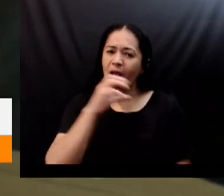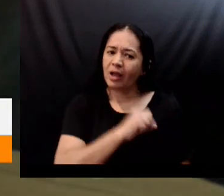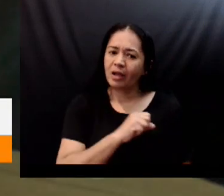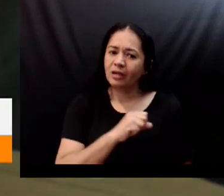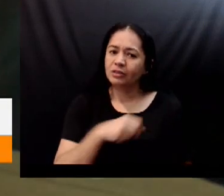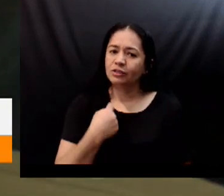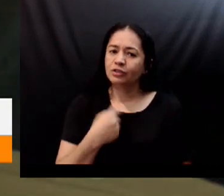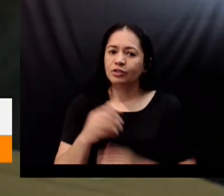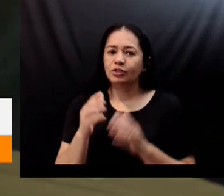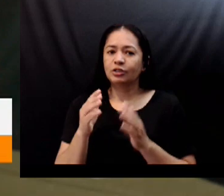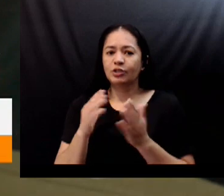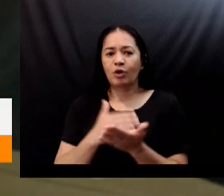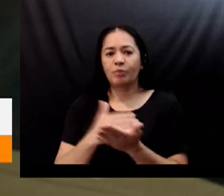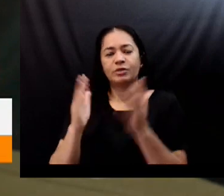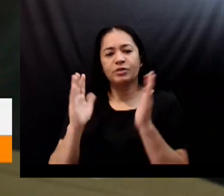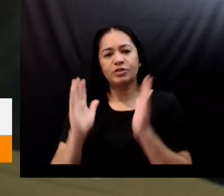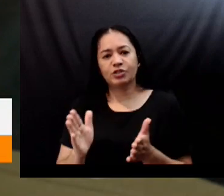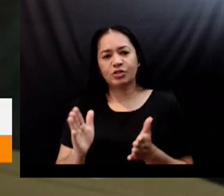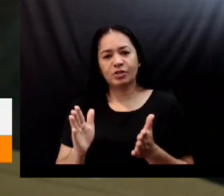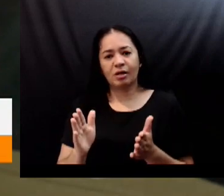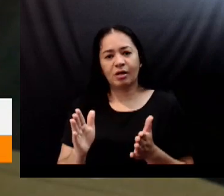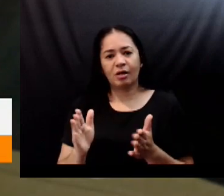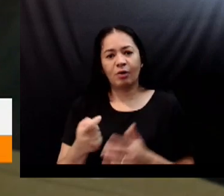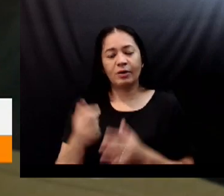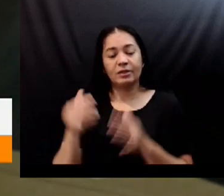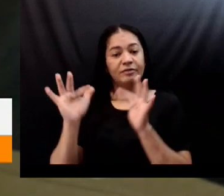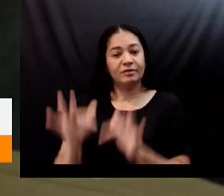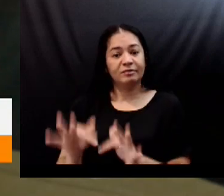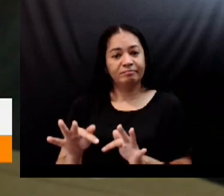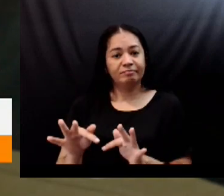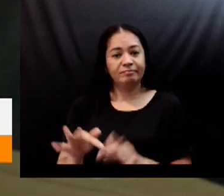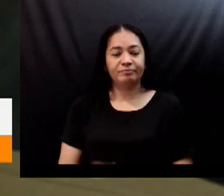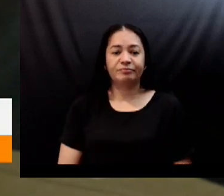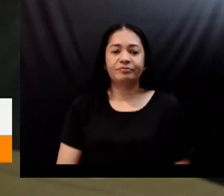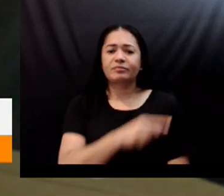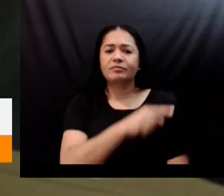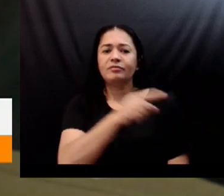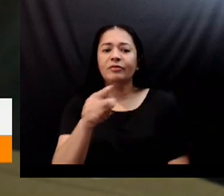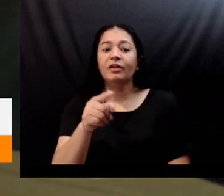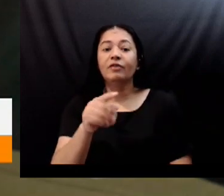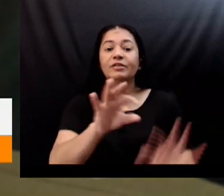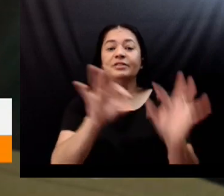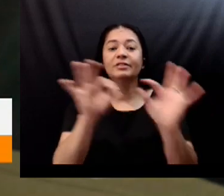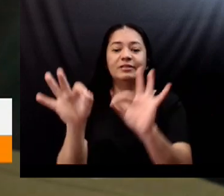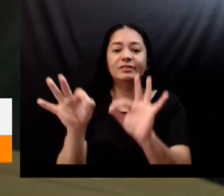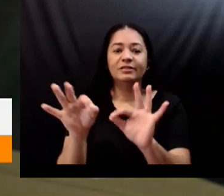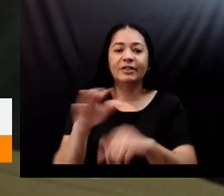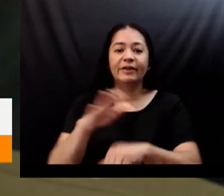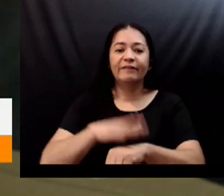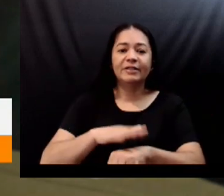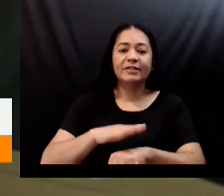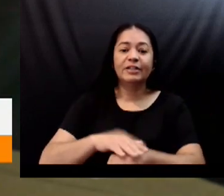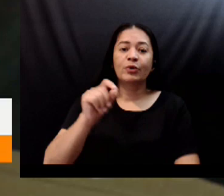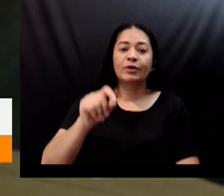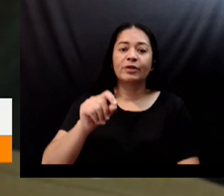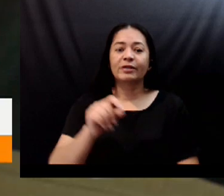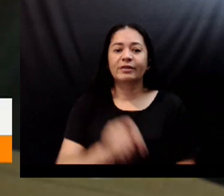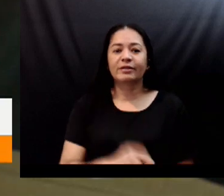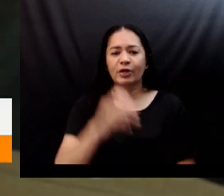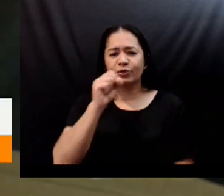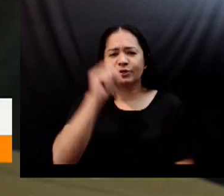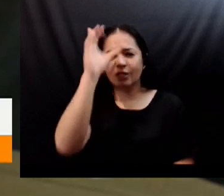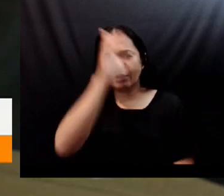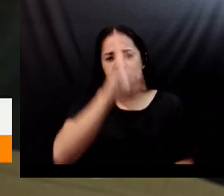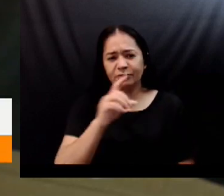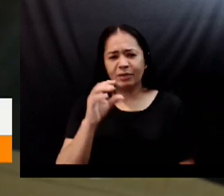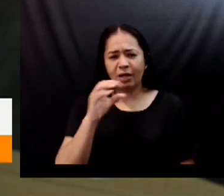gente já está entregando o programa. E você aí do outro lado? Vai fazer o quê com o seu final de semana? Passa rapidinho. Que tal